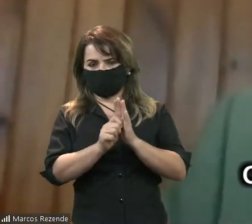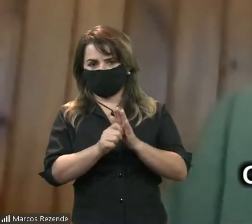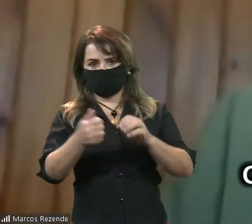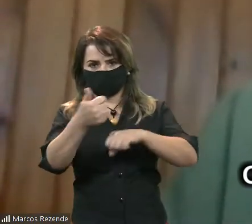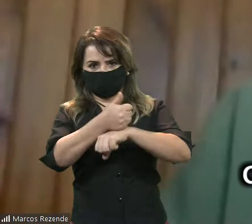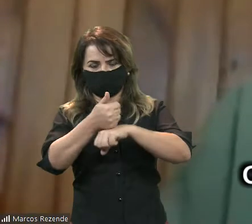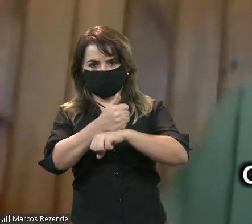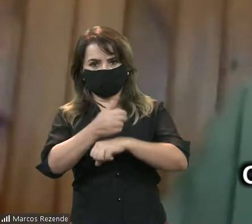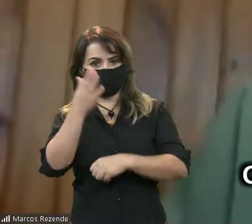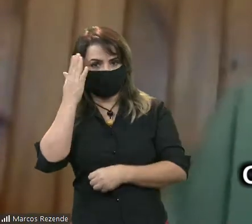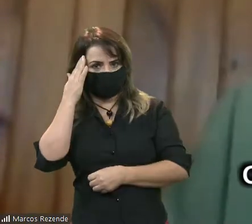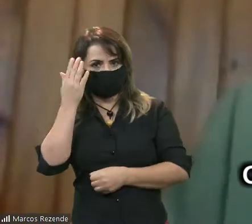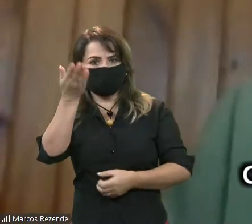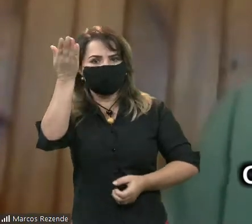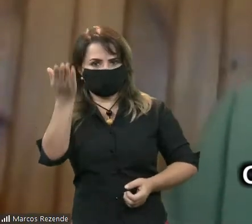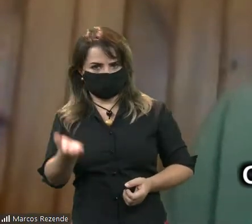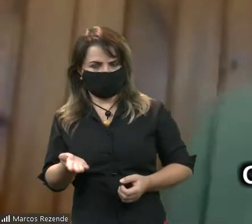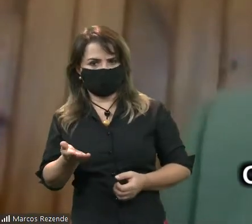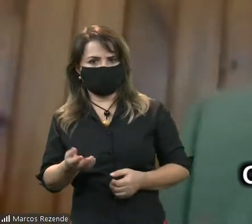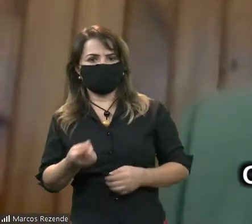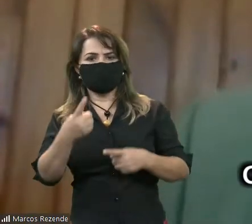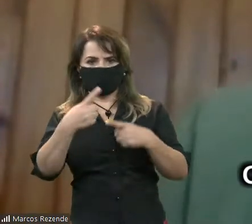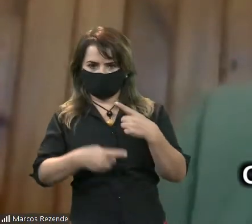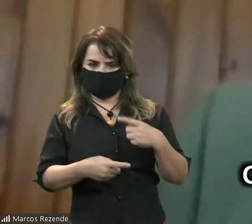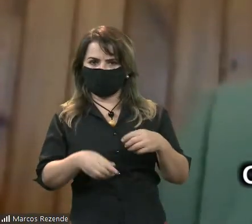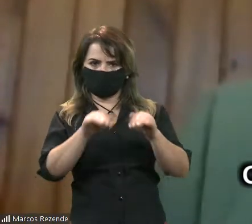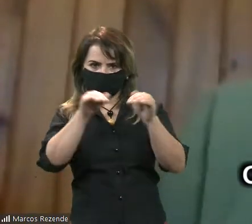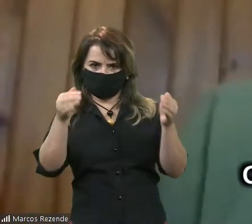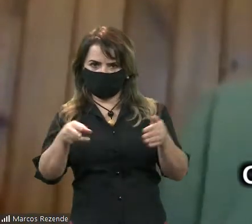está impedido de compor a mesa.